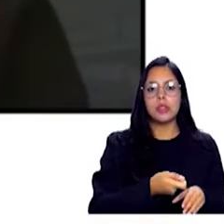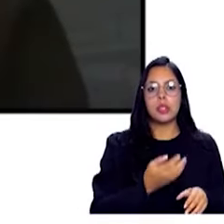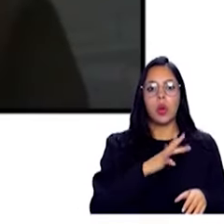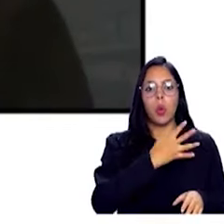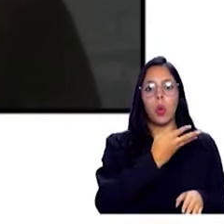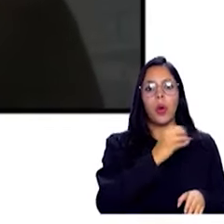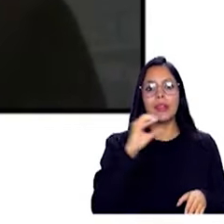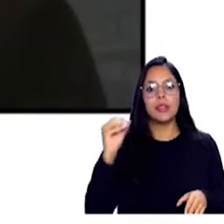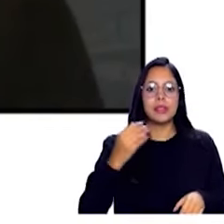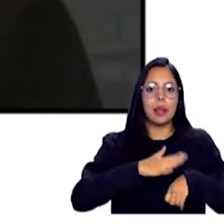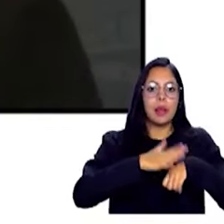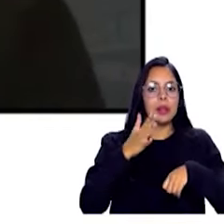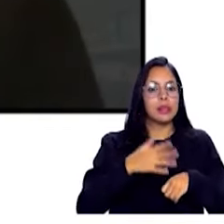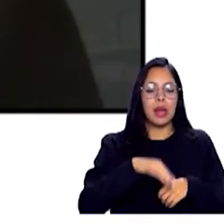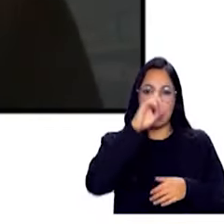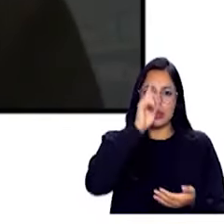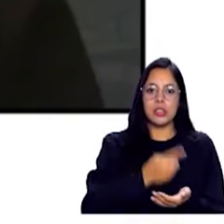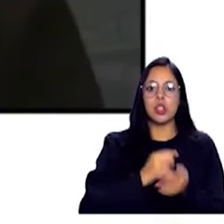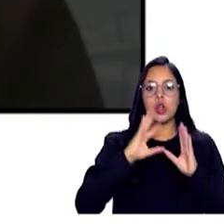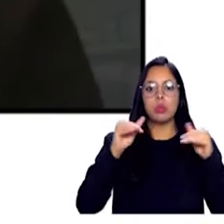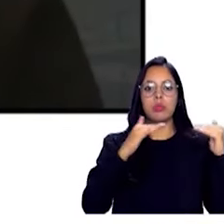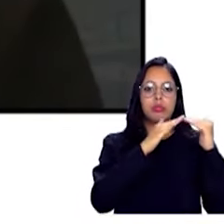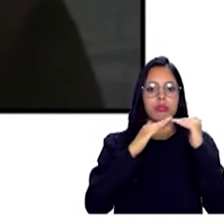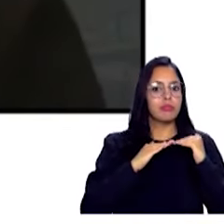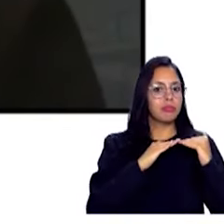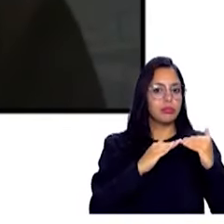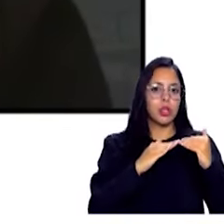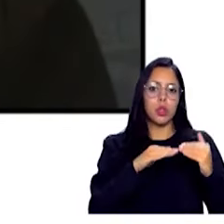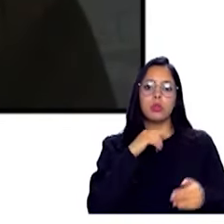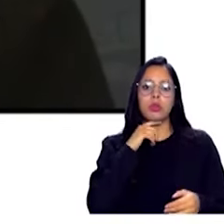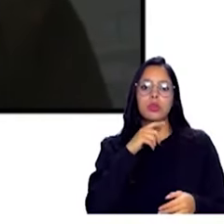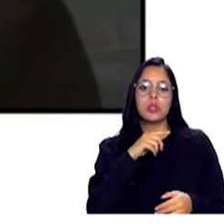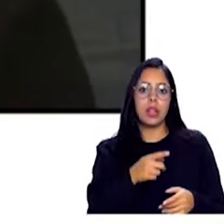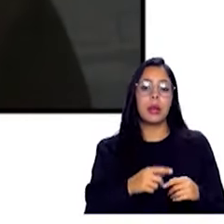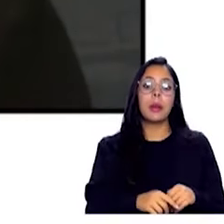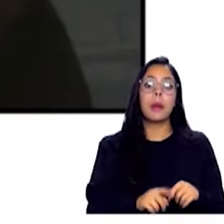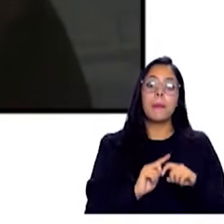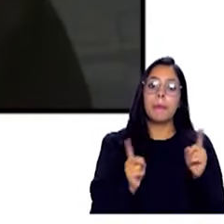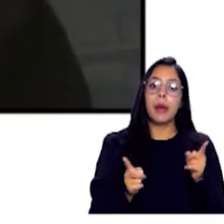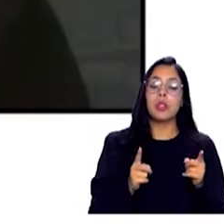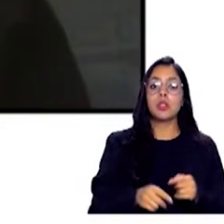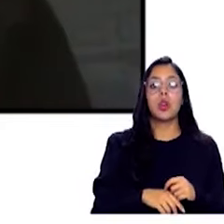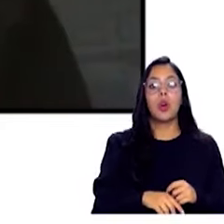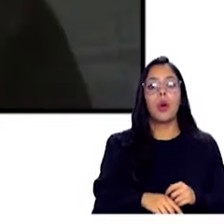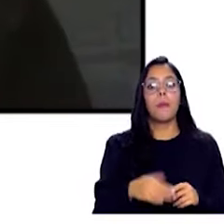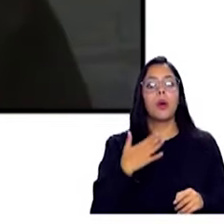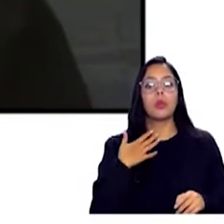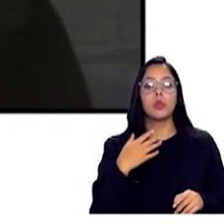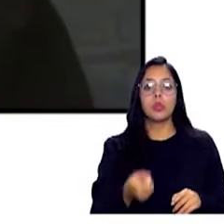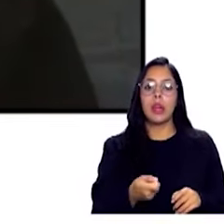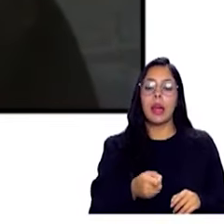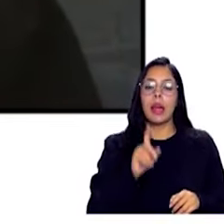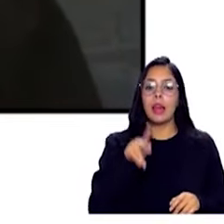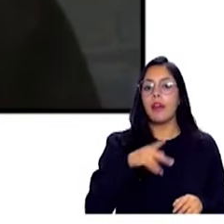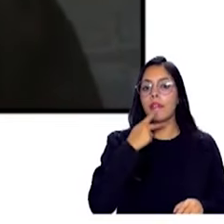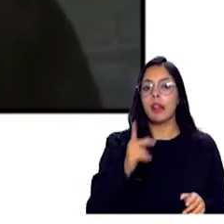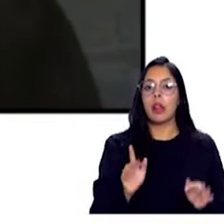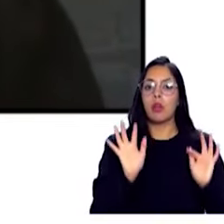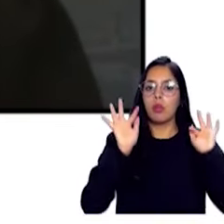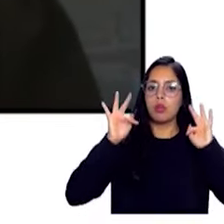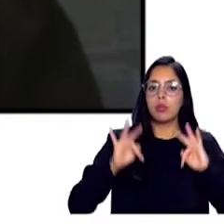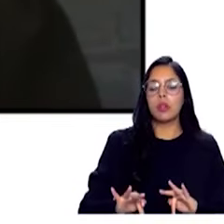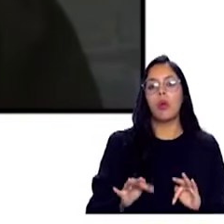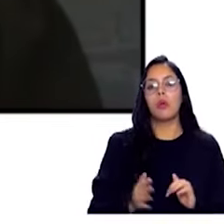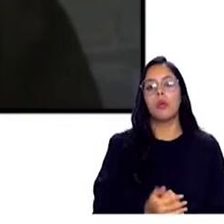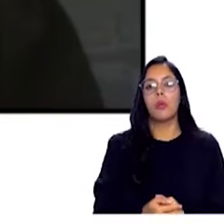decidir de forma uniforme quando na verdade a função dos tribunais desse tipo é justamente dar a última palavra sobre o